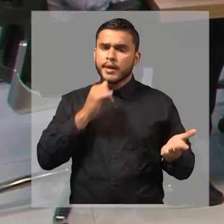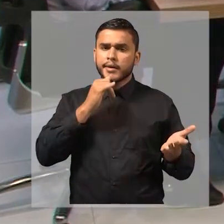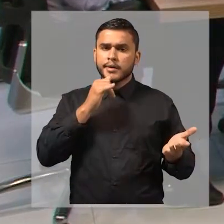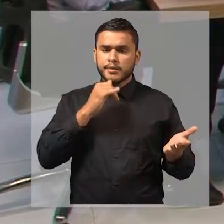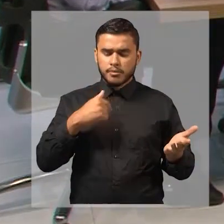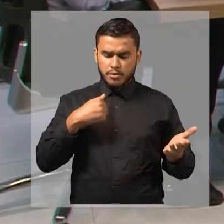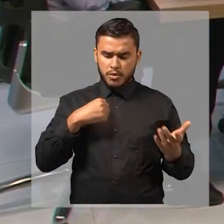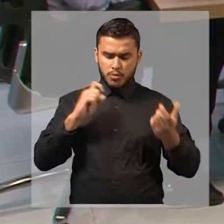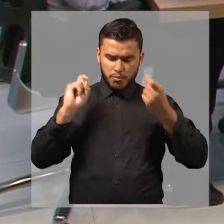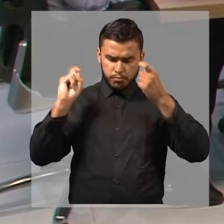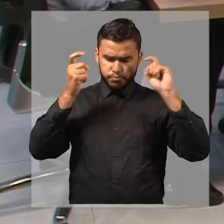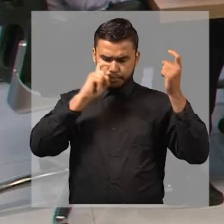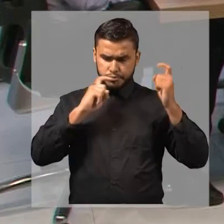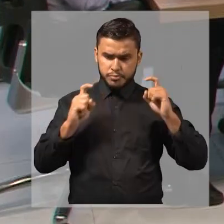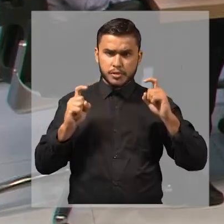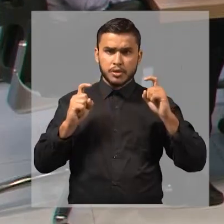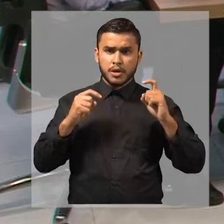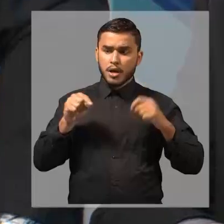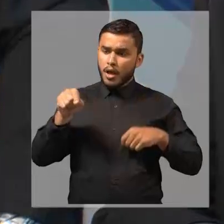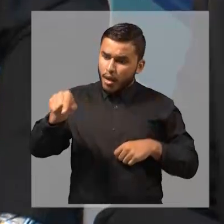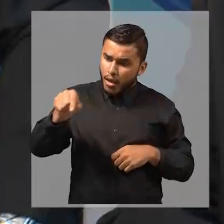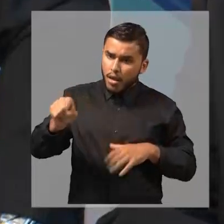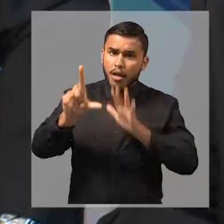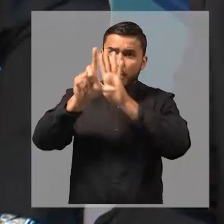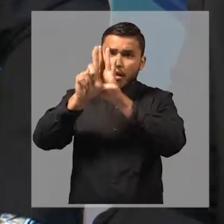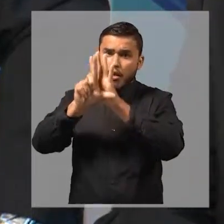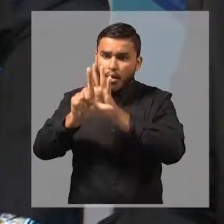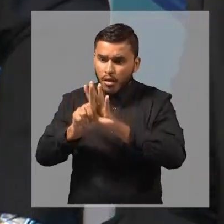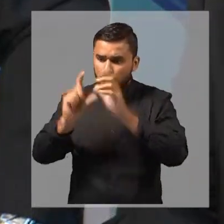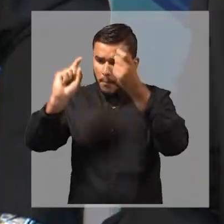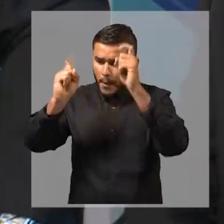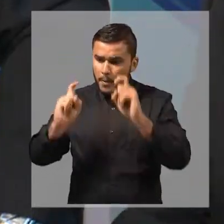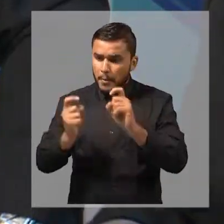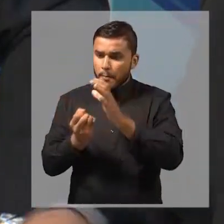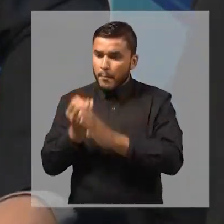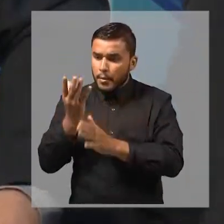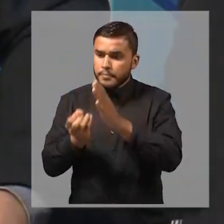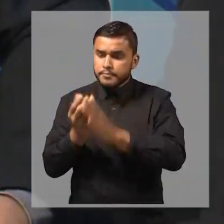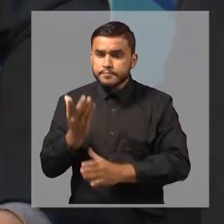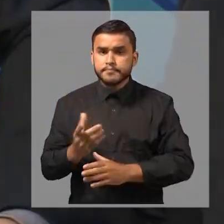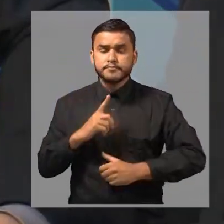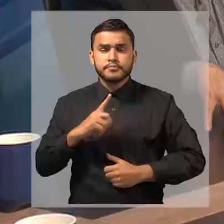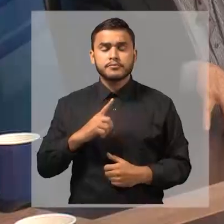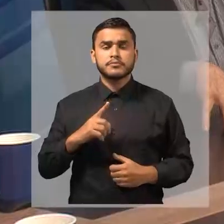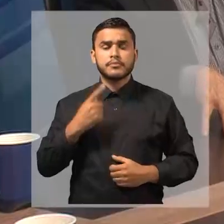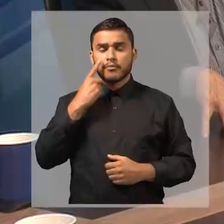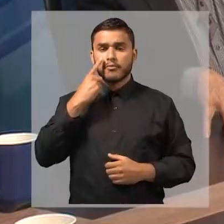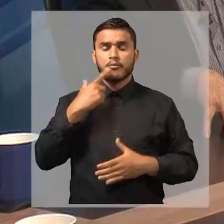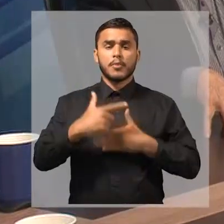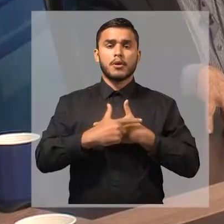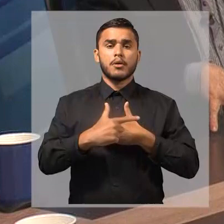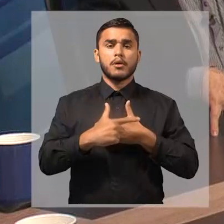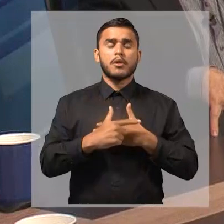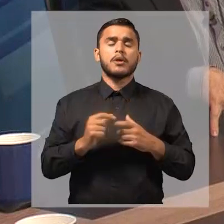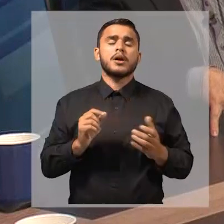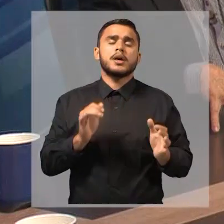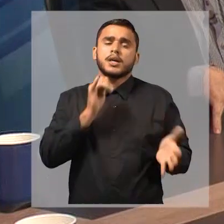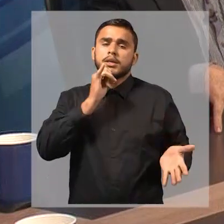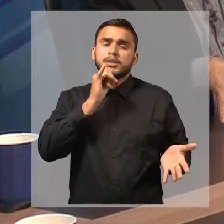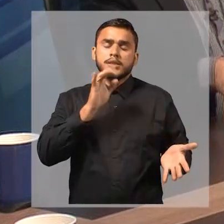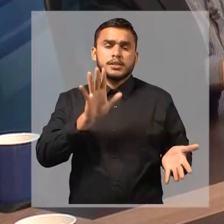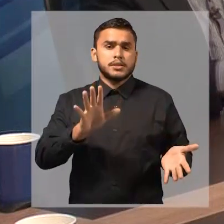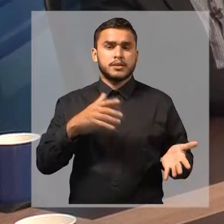em legislar, em cumprir com o seu papel, fez com que o judiciário, por